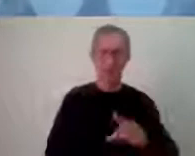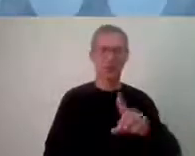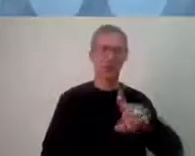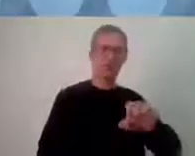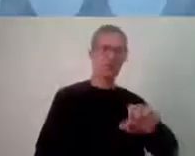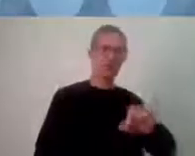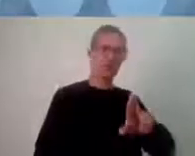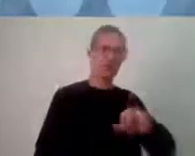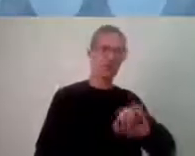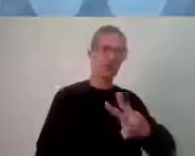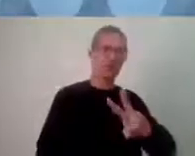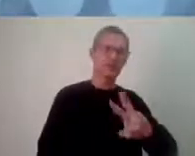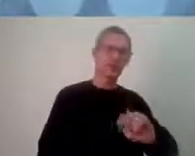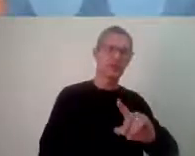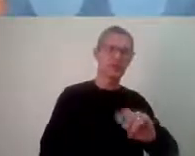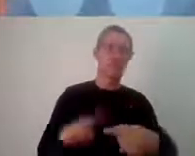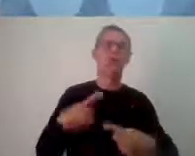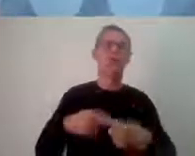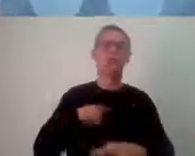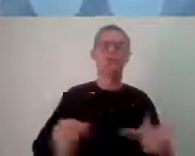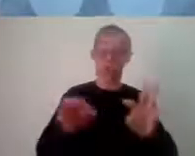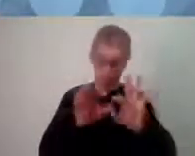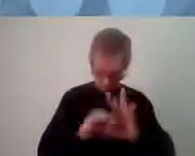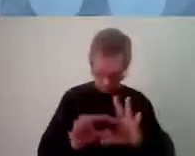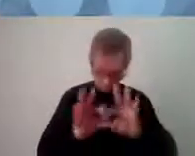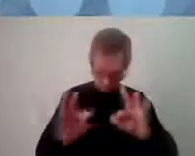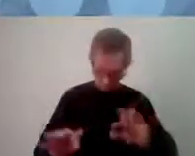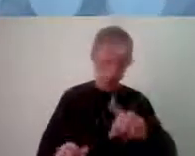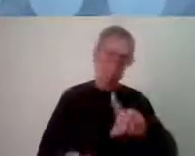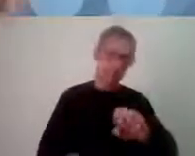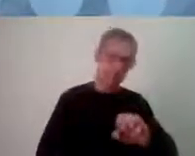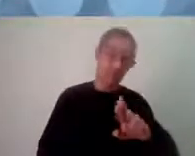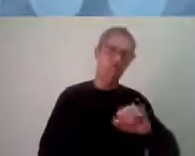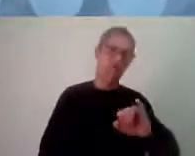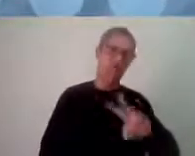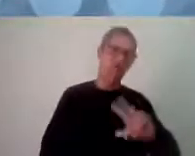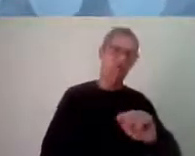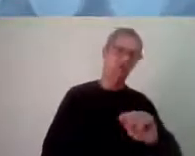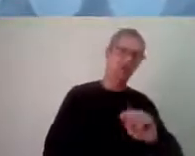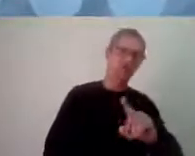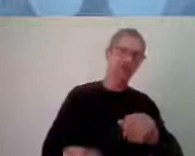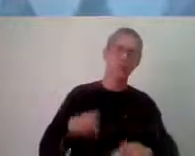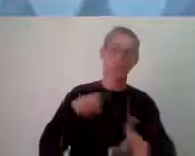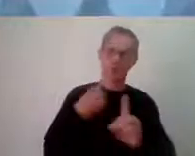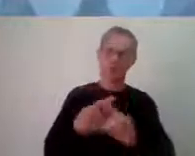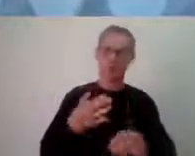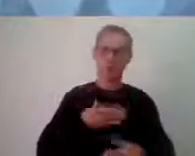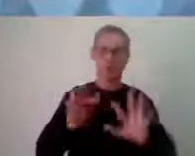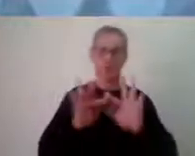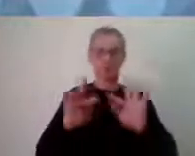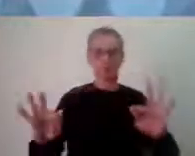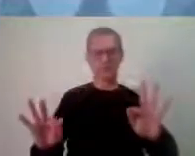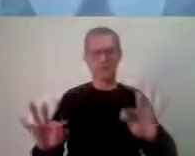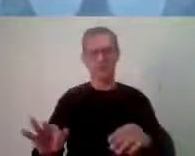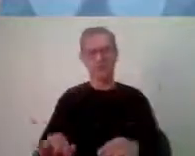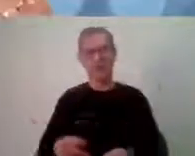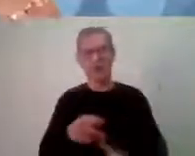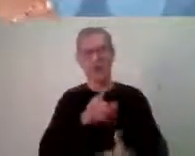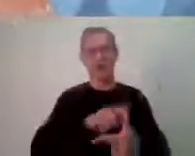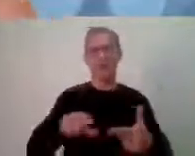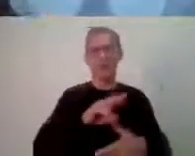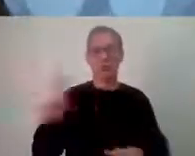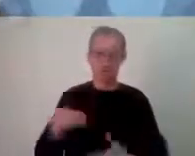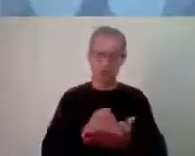derivada. Por quê? Porque quando eu integro uma função derivada, eu chego na minha função. Problema de